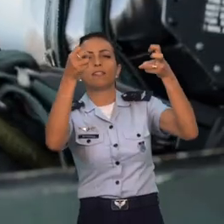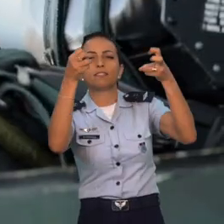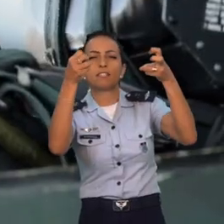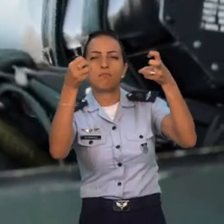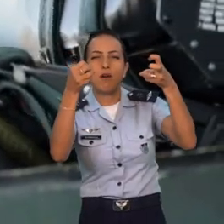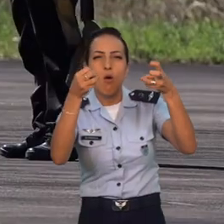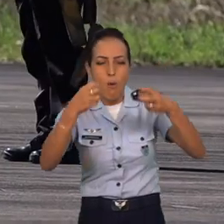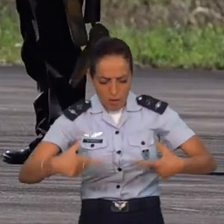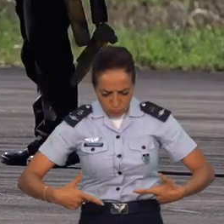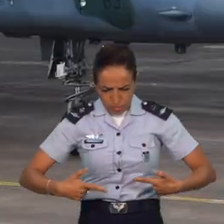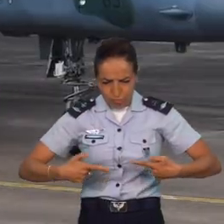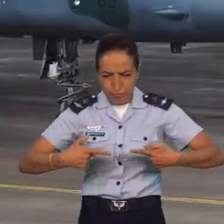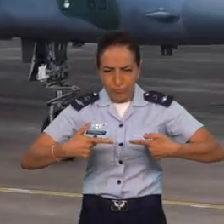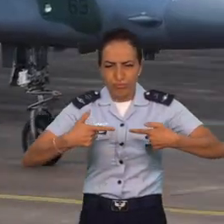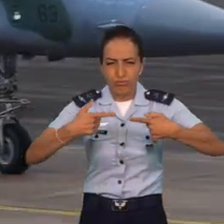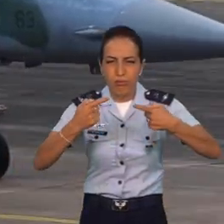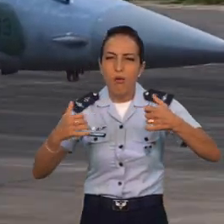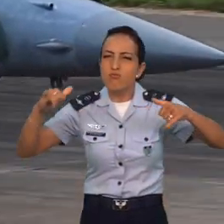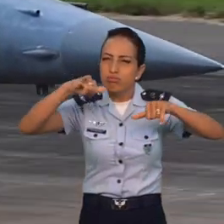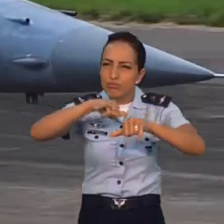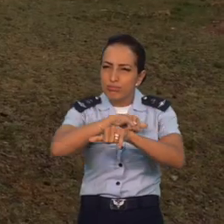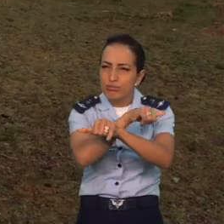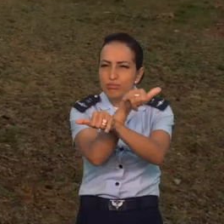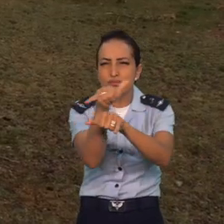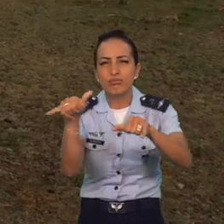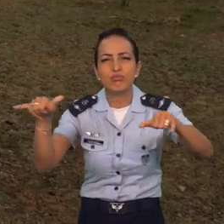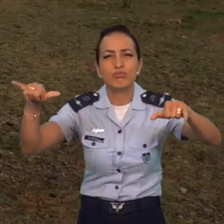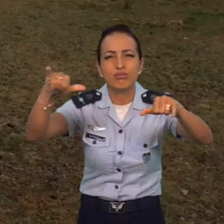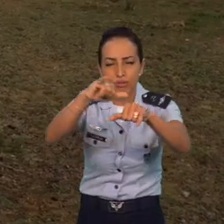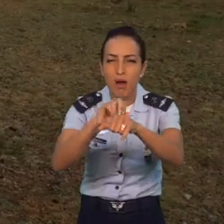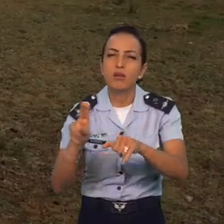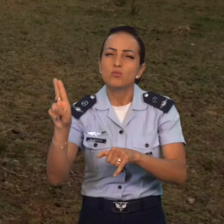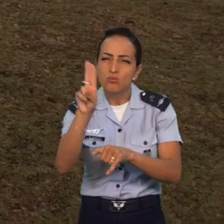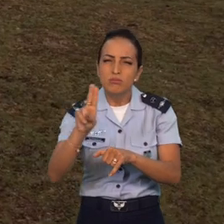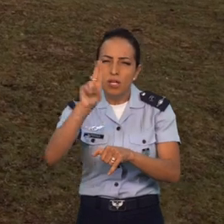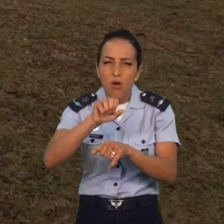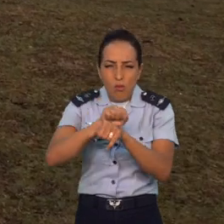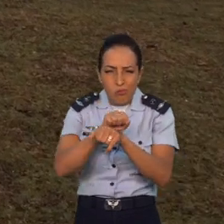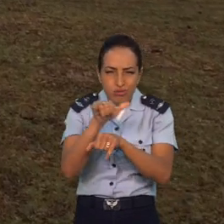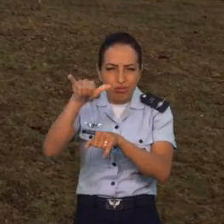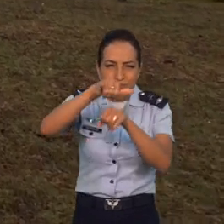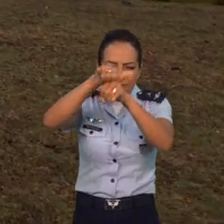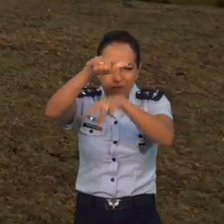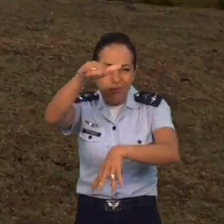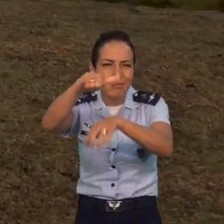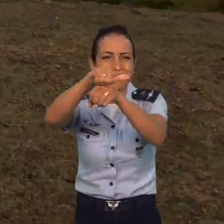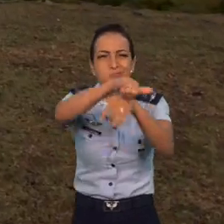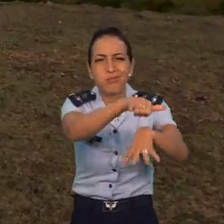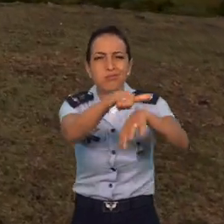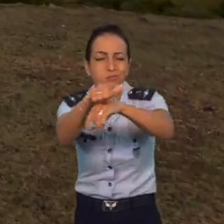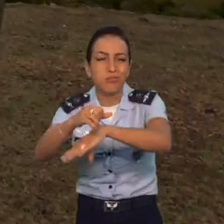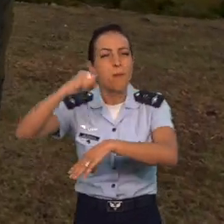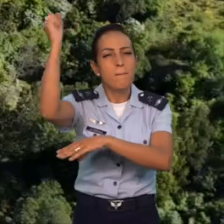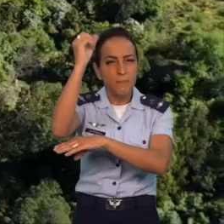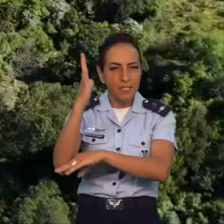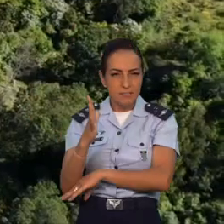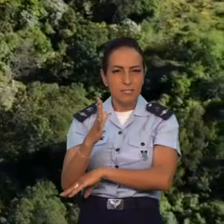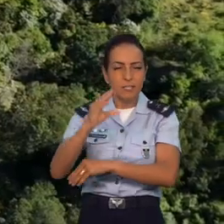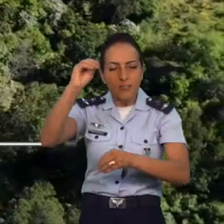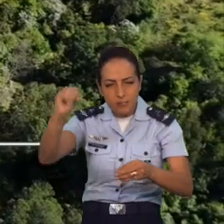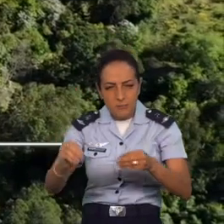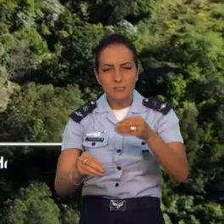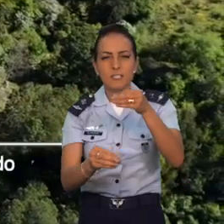cena. Em meio a uma guerra, com meios aéreos e terrestres, as unidades de artilharia antiaérea da Força Aérea